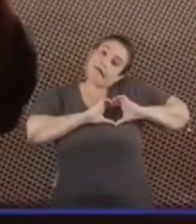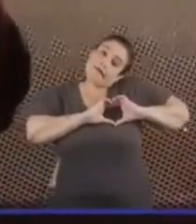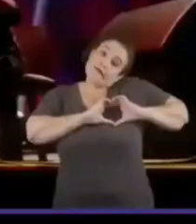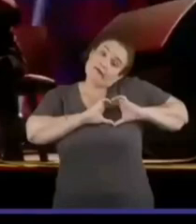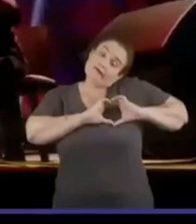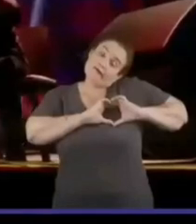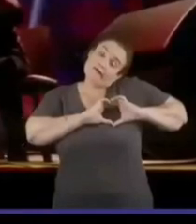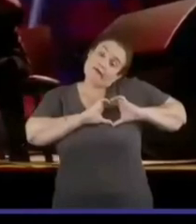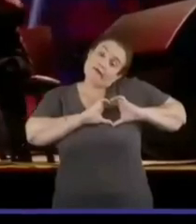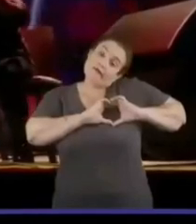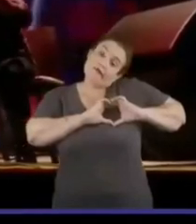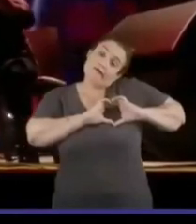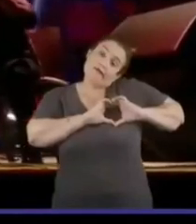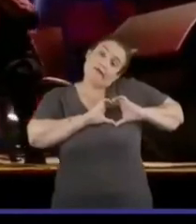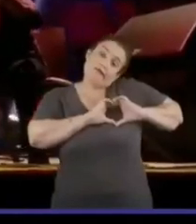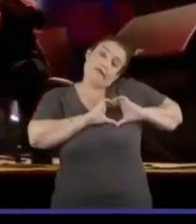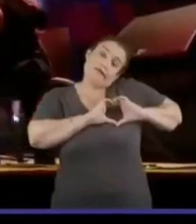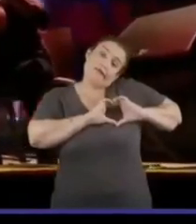Meu